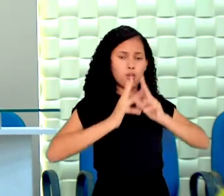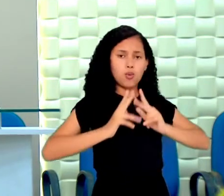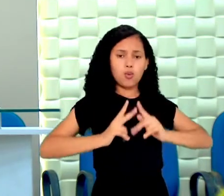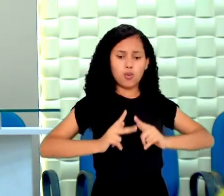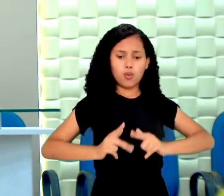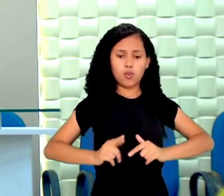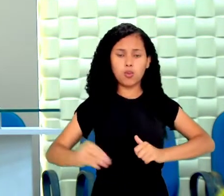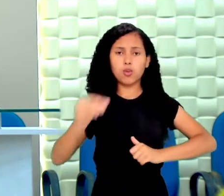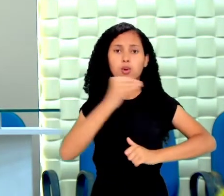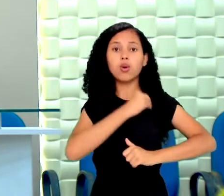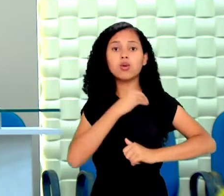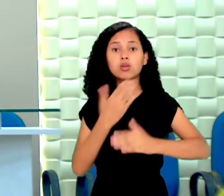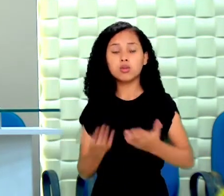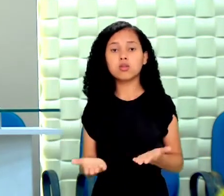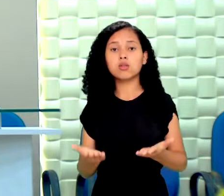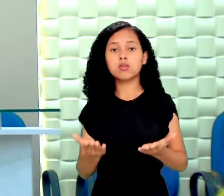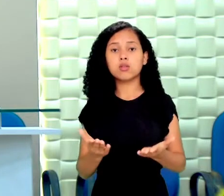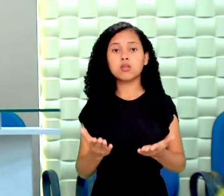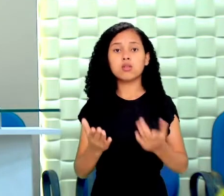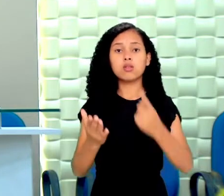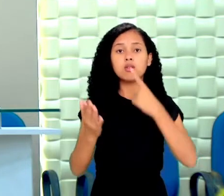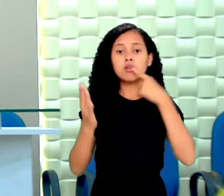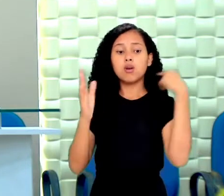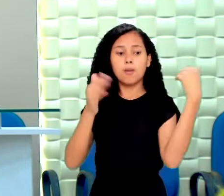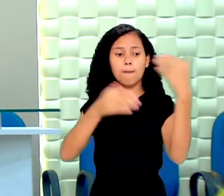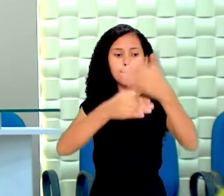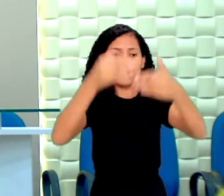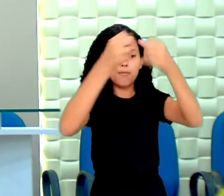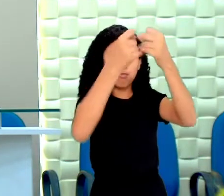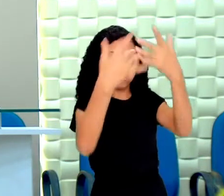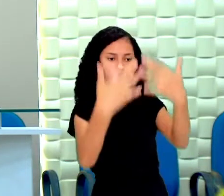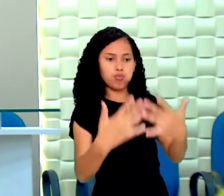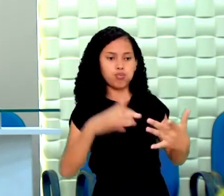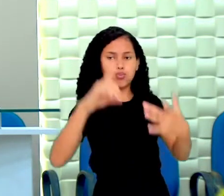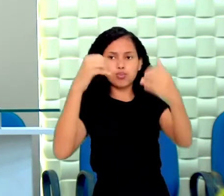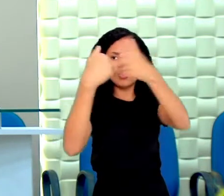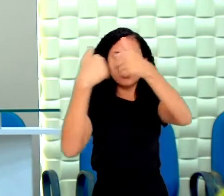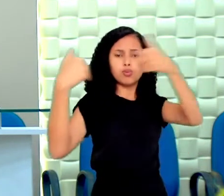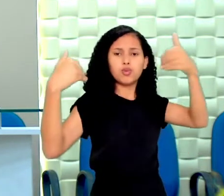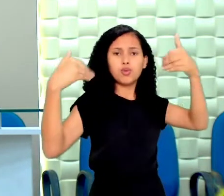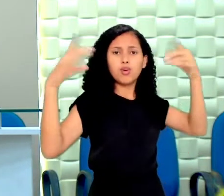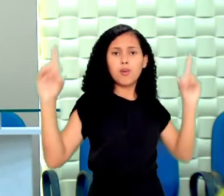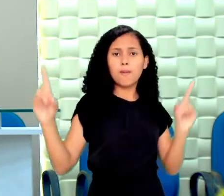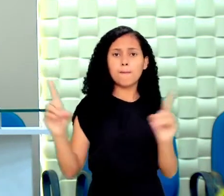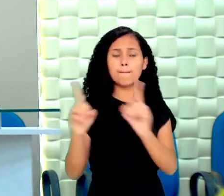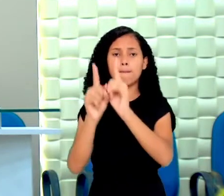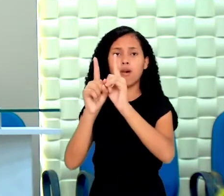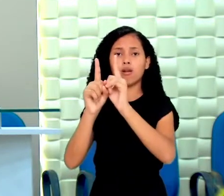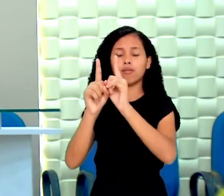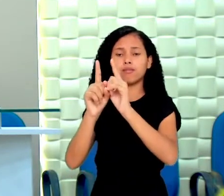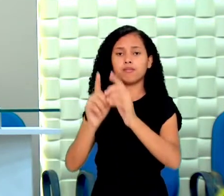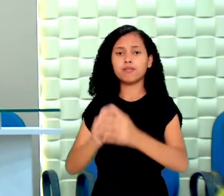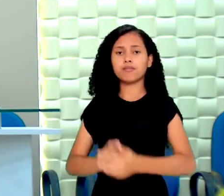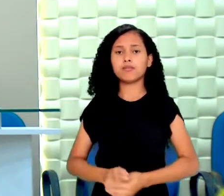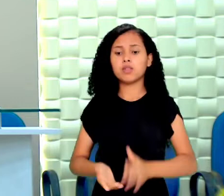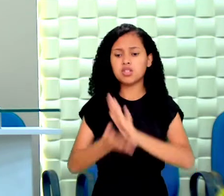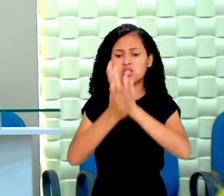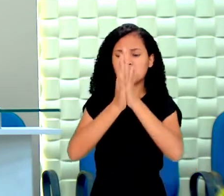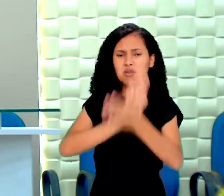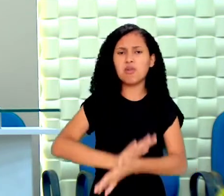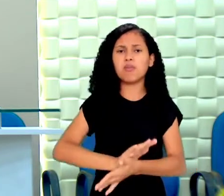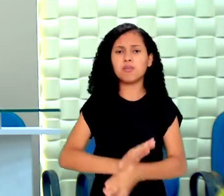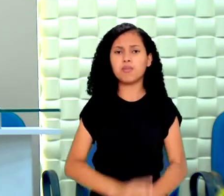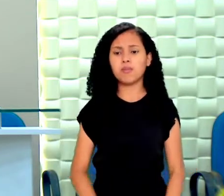o pecado, isto é, ele derruba o muro da separação, ele destrói o muro que